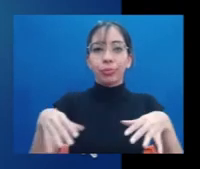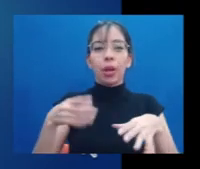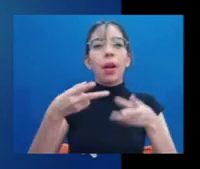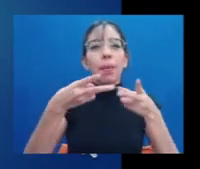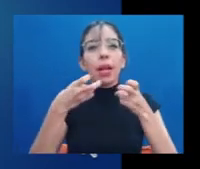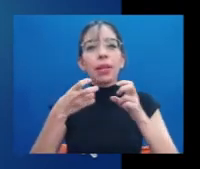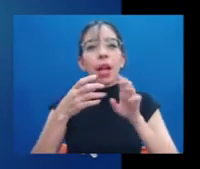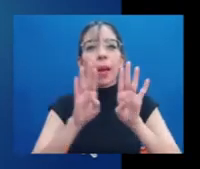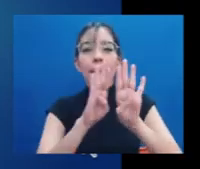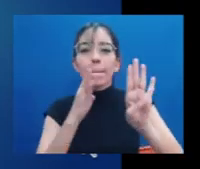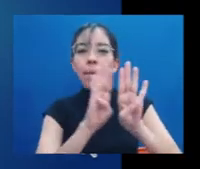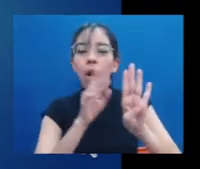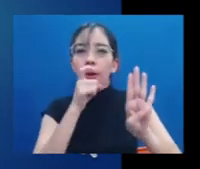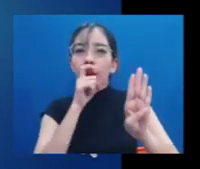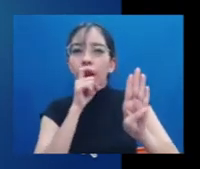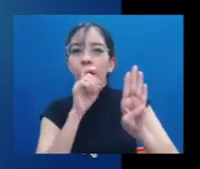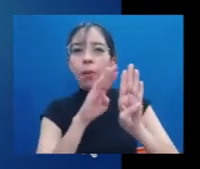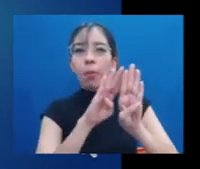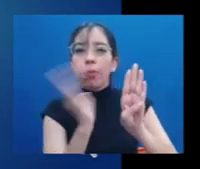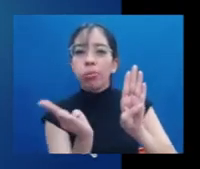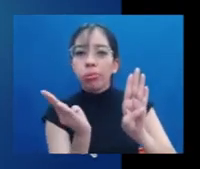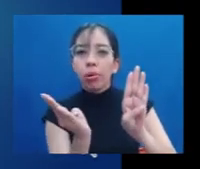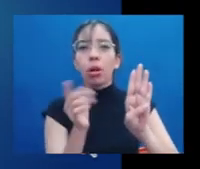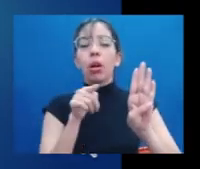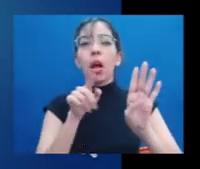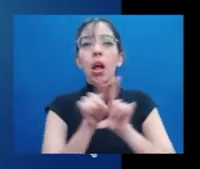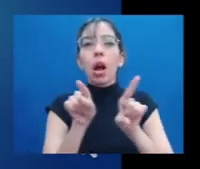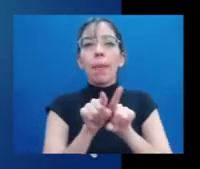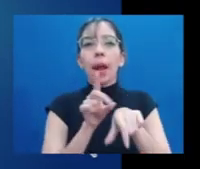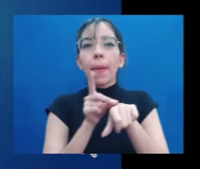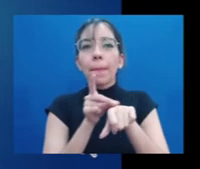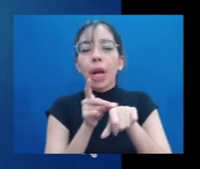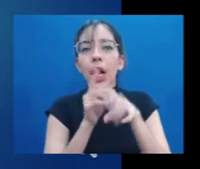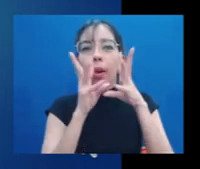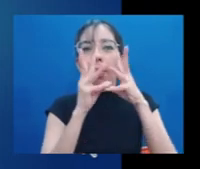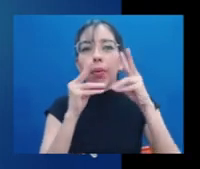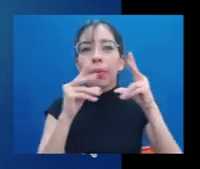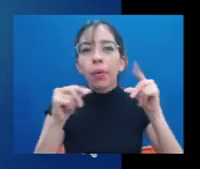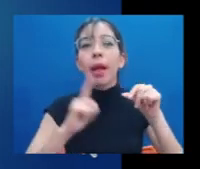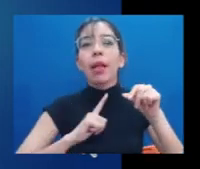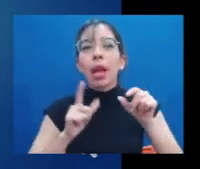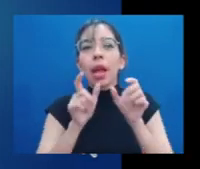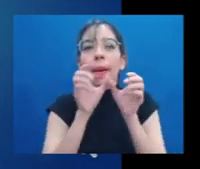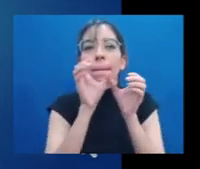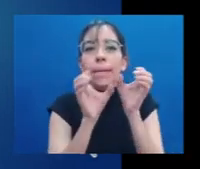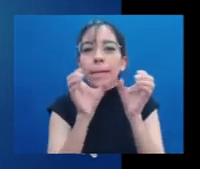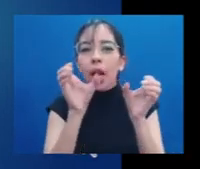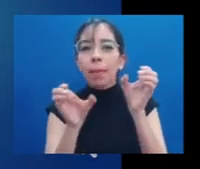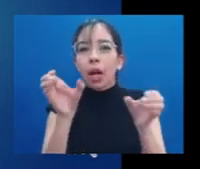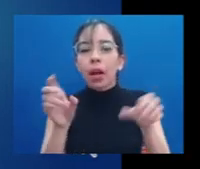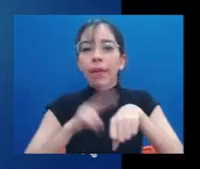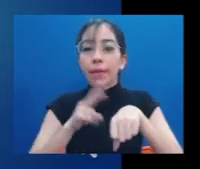casos de incêndio em laboratório. Né? Então, aqui nós vemos as imagens de